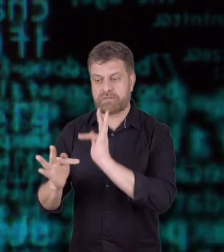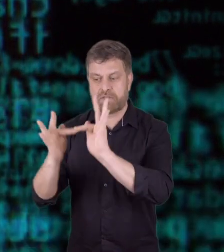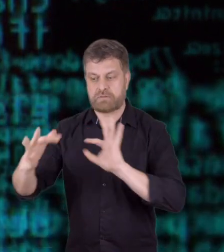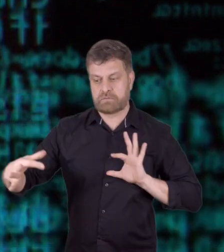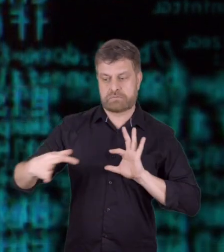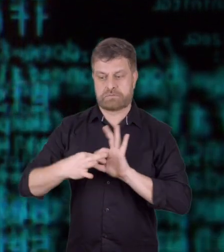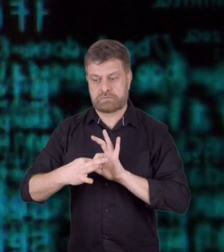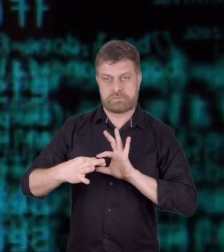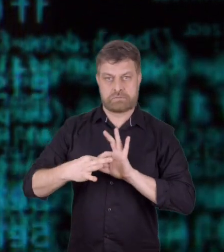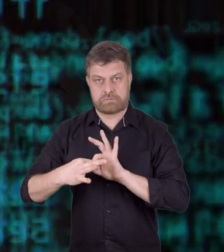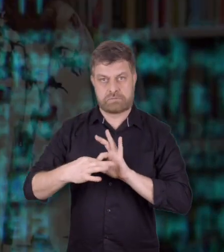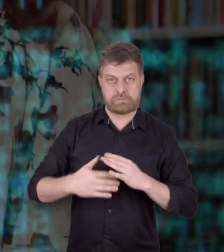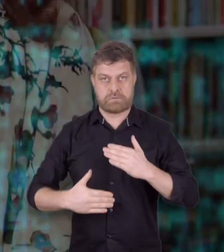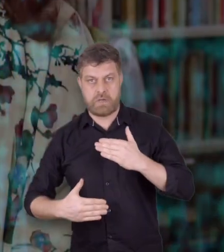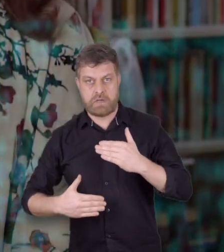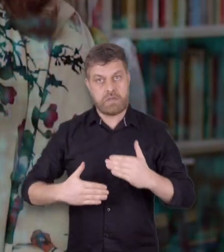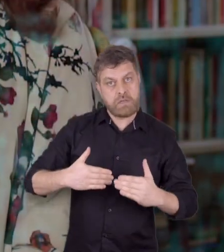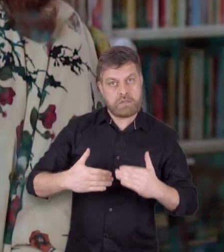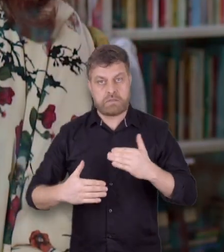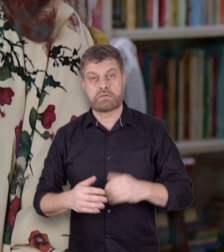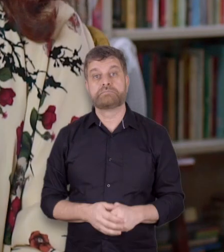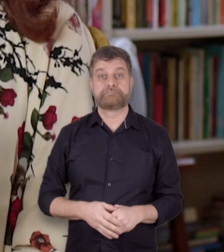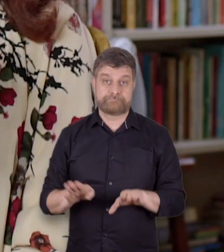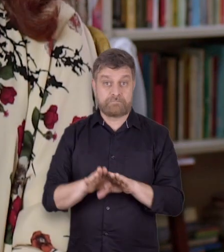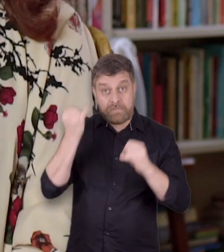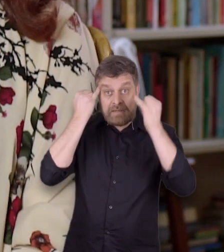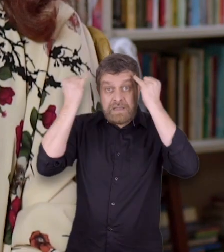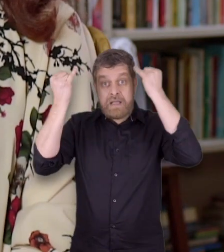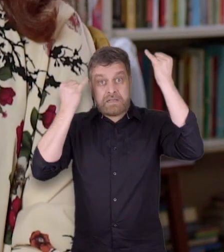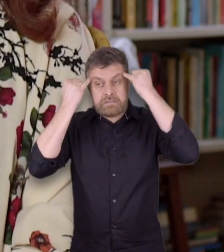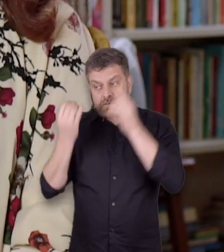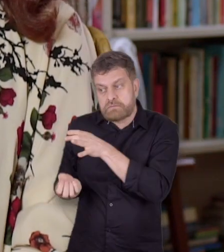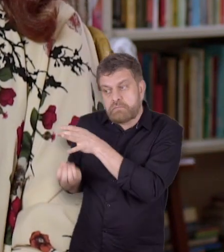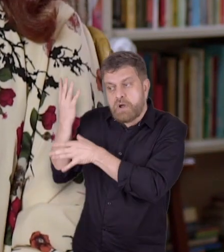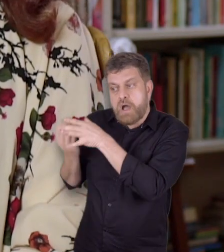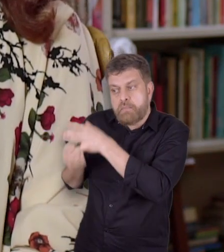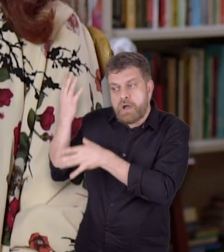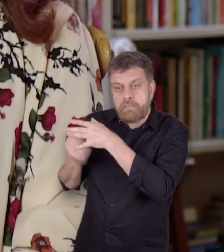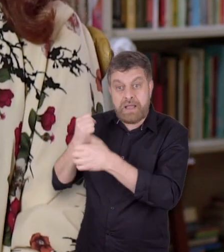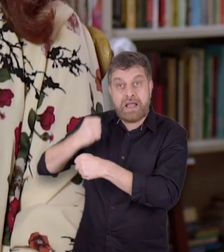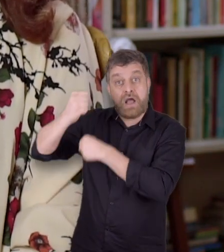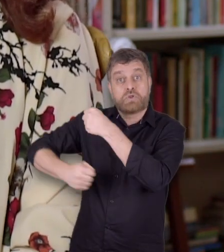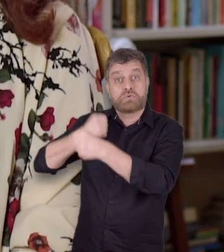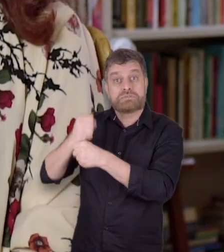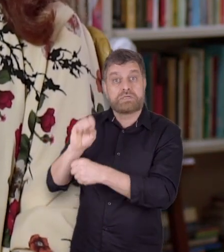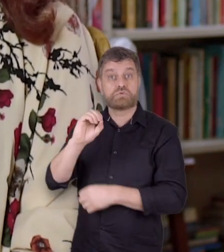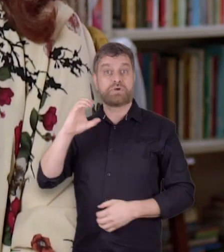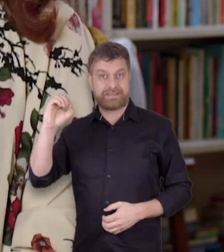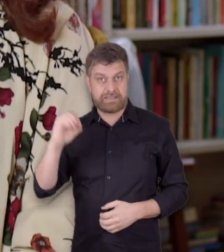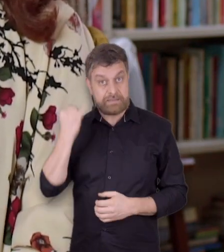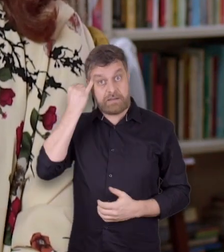as tecnologias ciborgue. Então, todas essas ideias estavam brotando nos anos 80